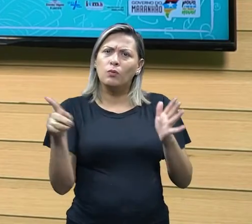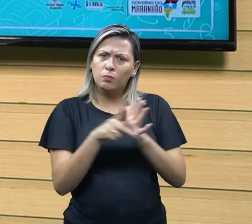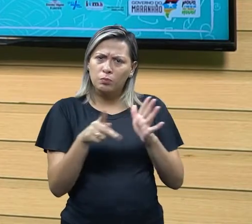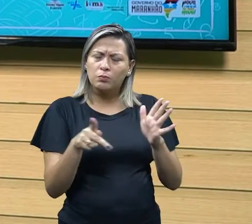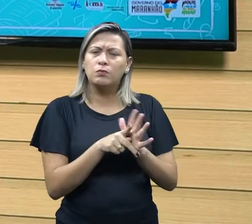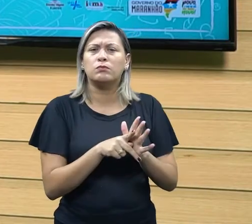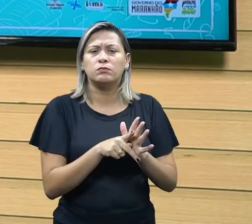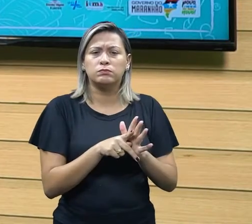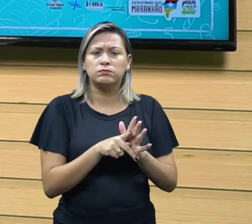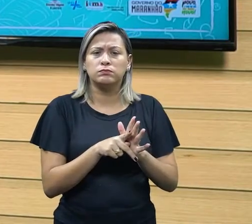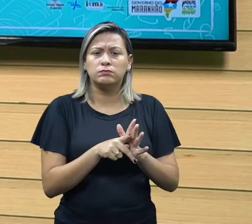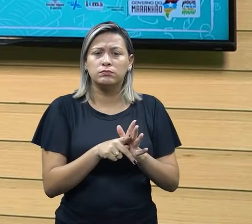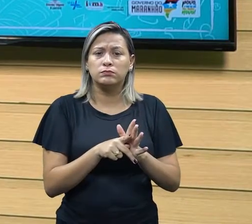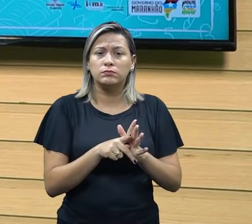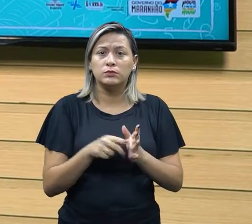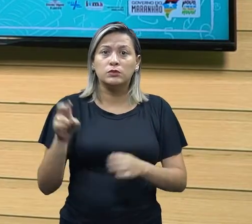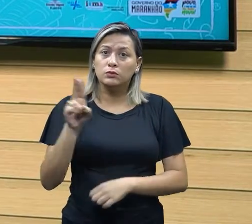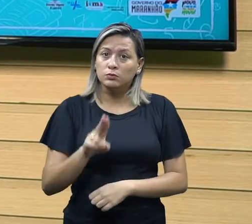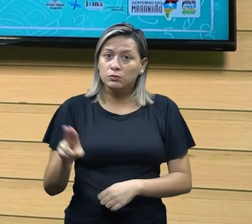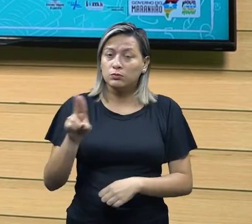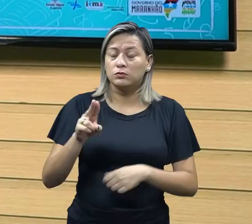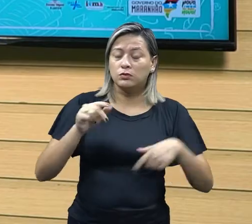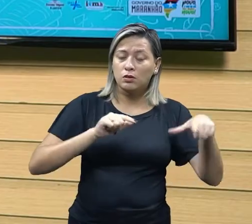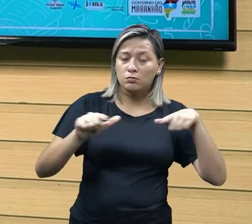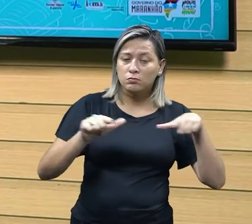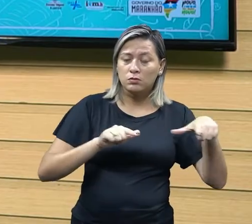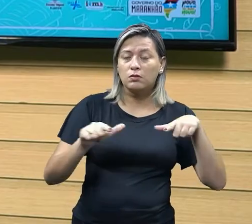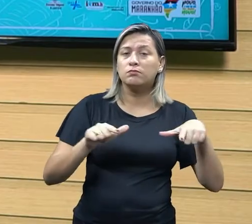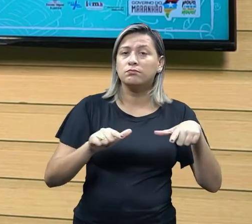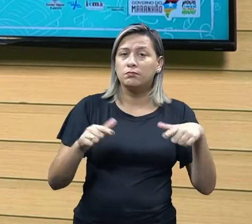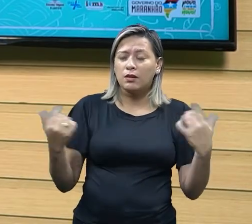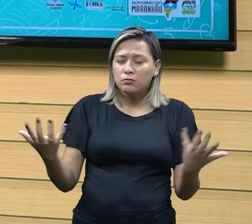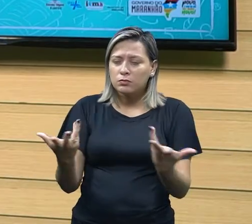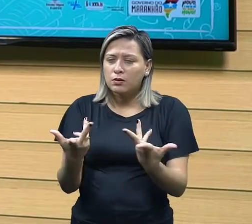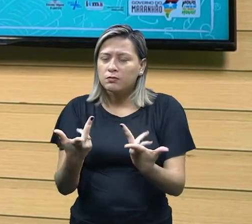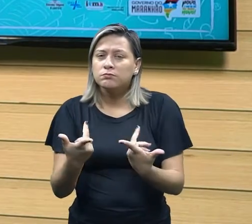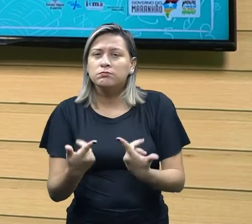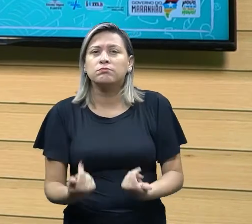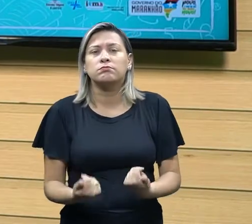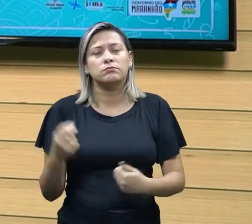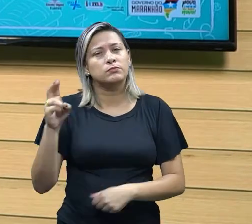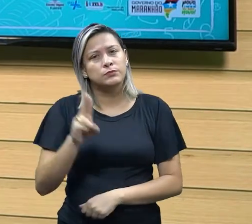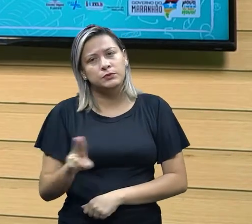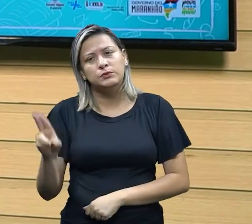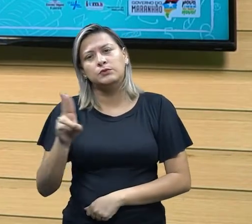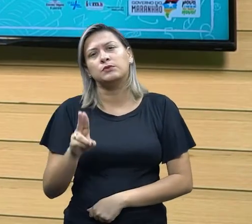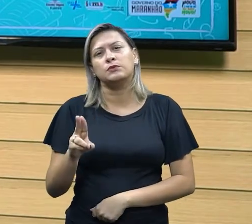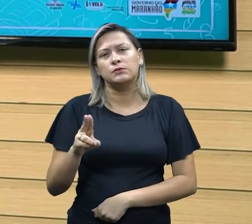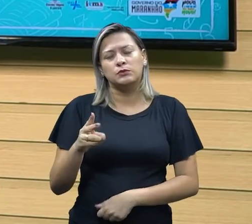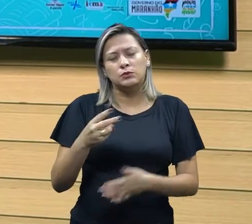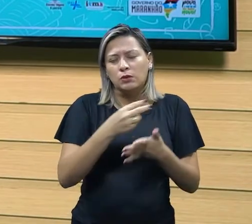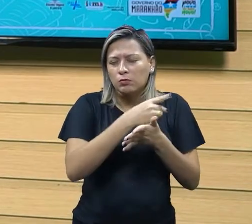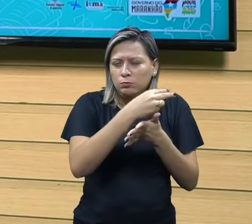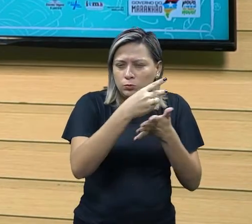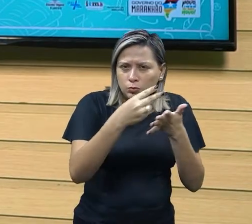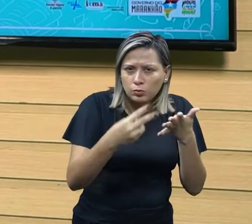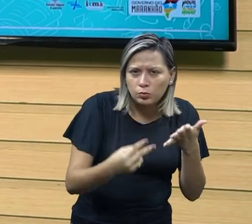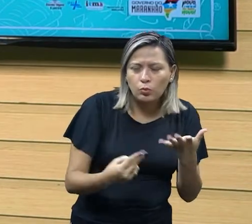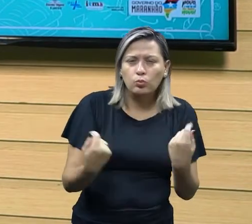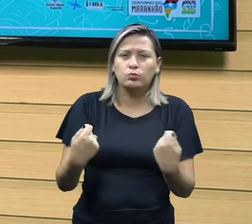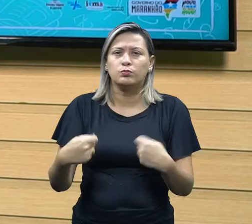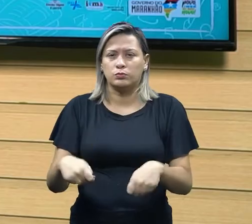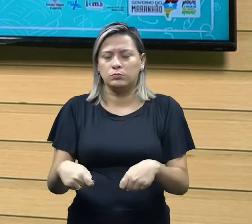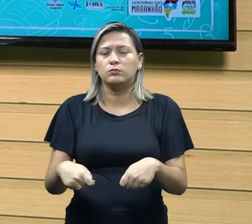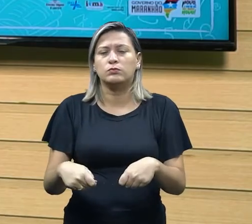padrões ali, então o ideal é que você consiga trabalhar de forma eficiente e para isso utilizar todos os